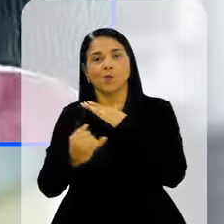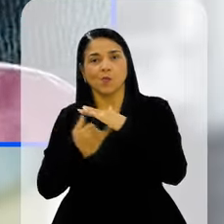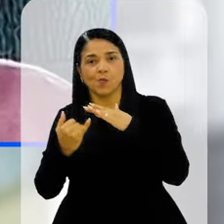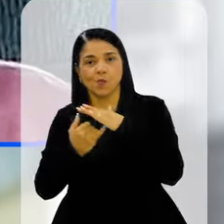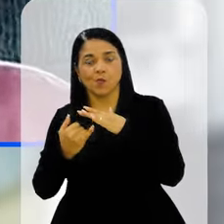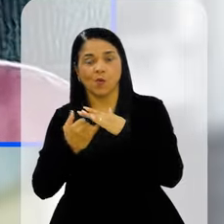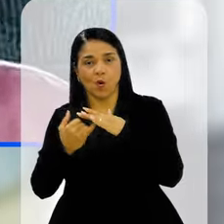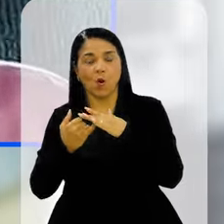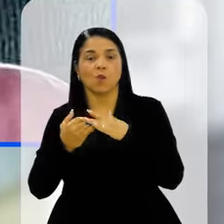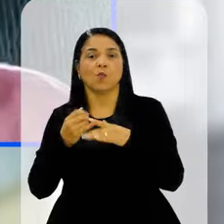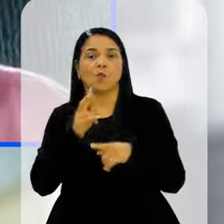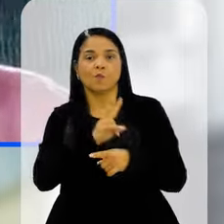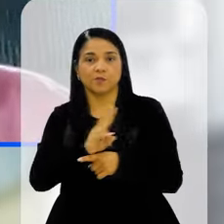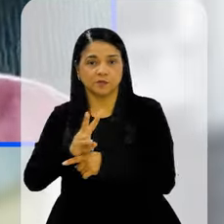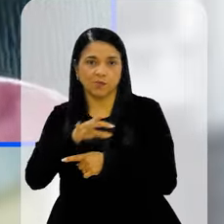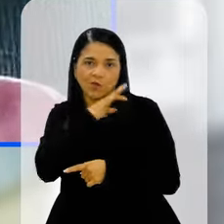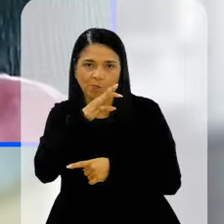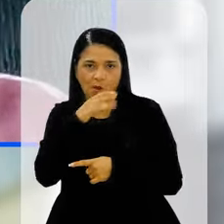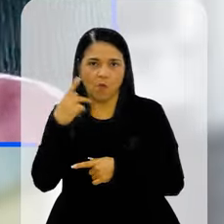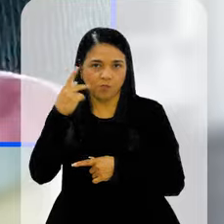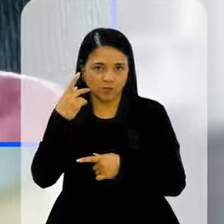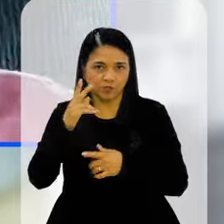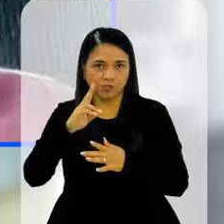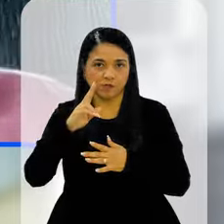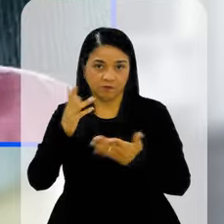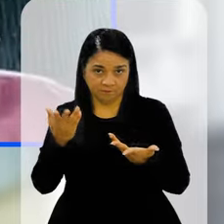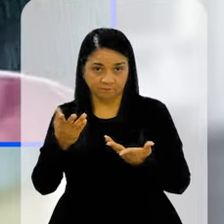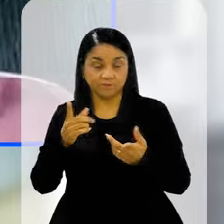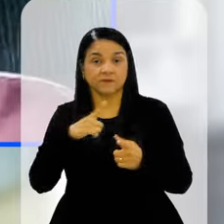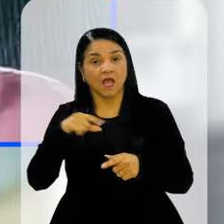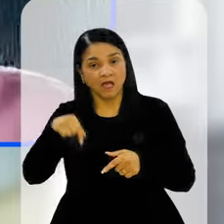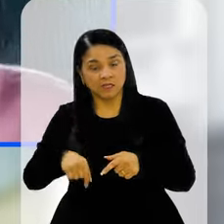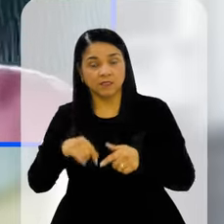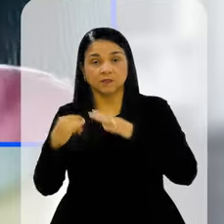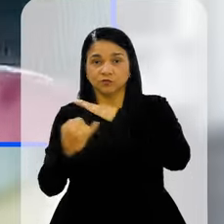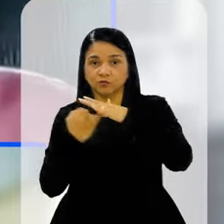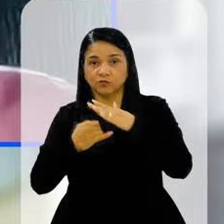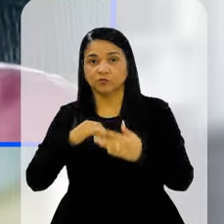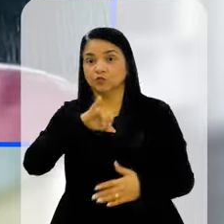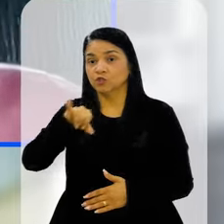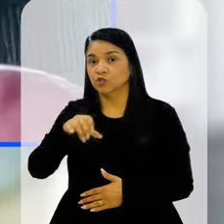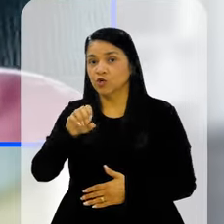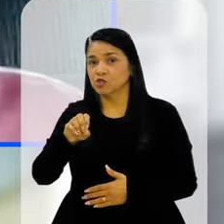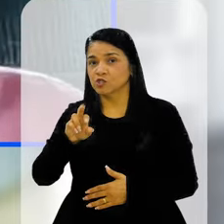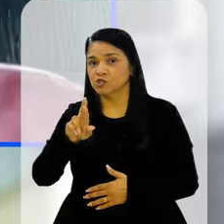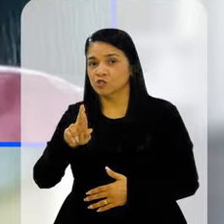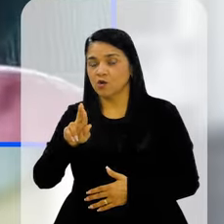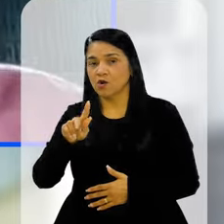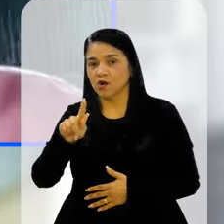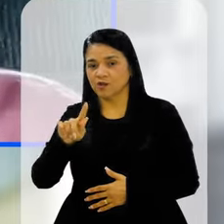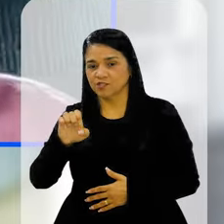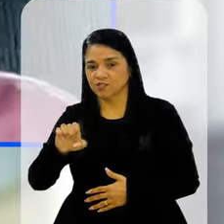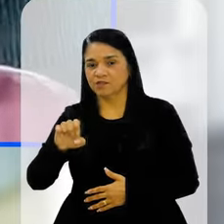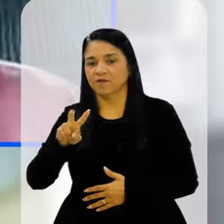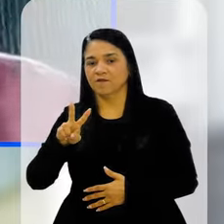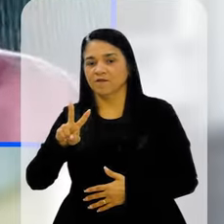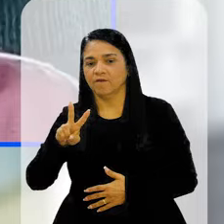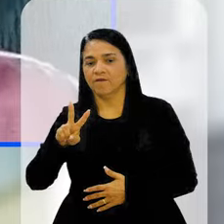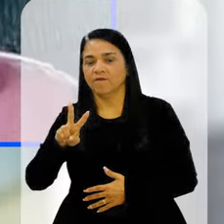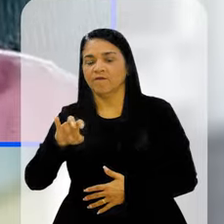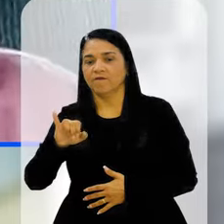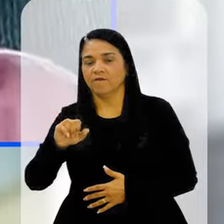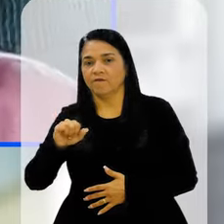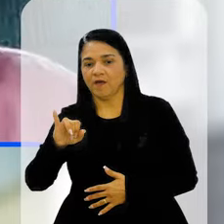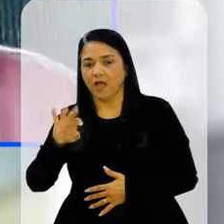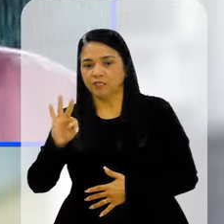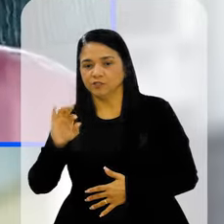no estado hoje têm órgão de proteção animal. Política própria. Aqui no Rio, nós temos, além do Instituto Jorge Weisman, que é o